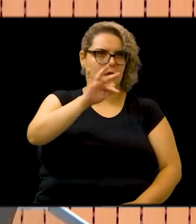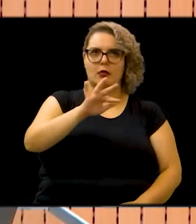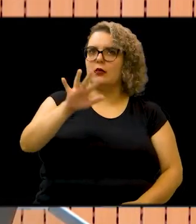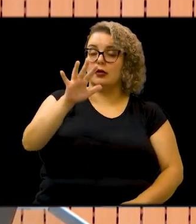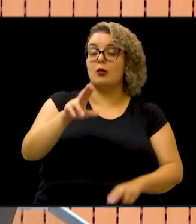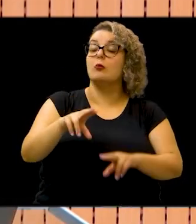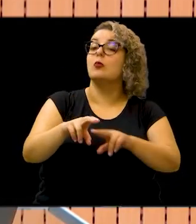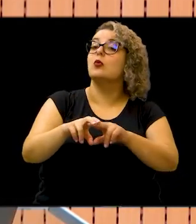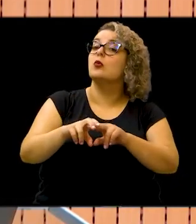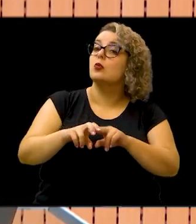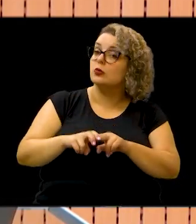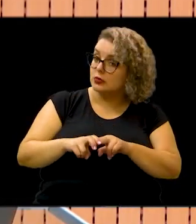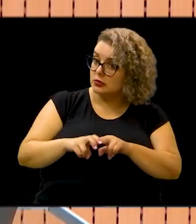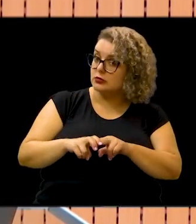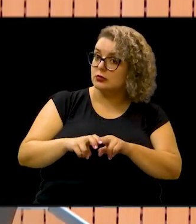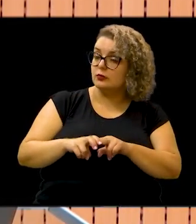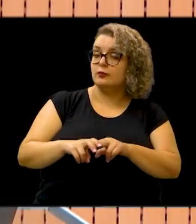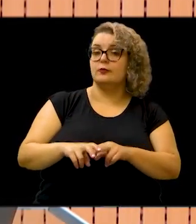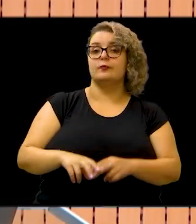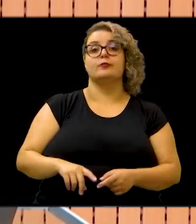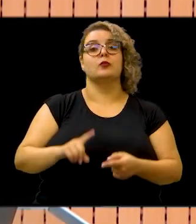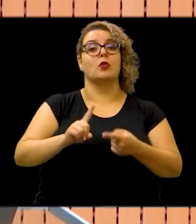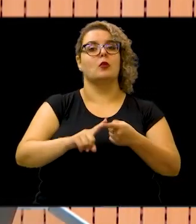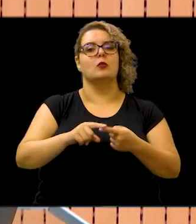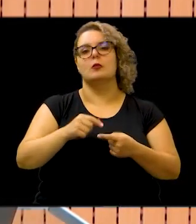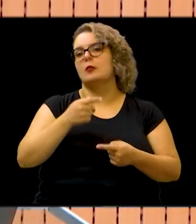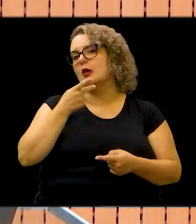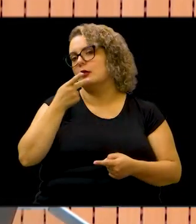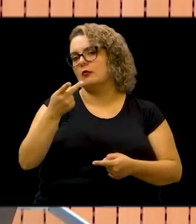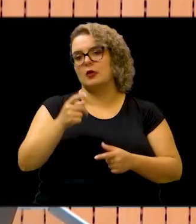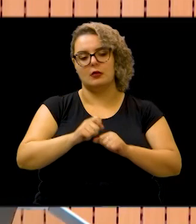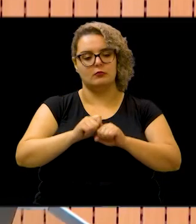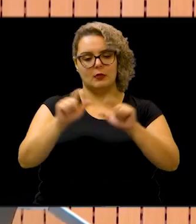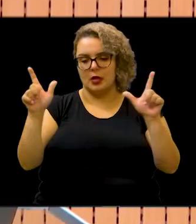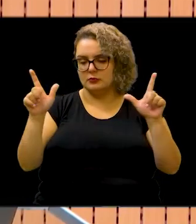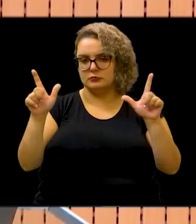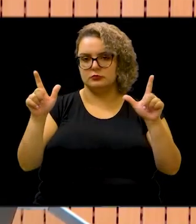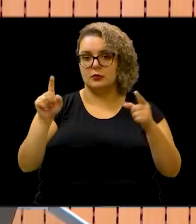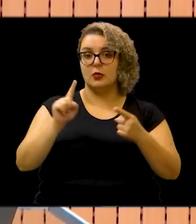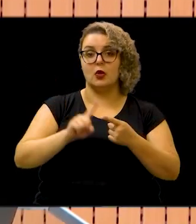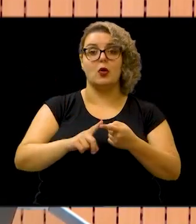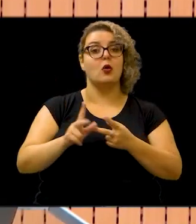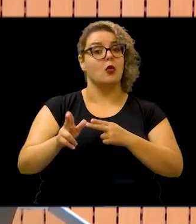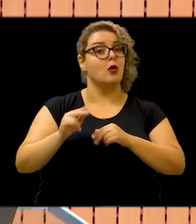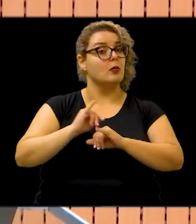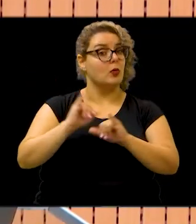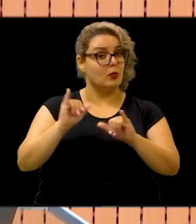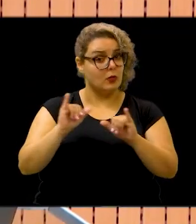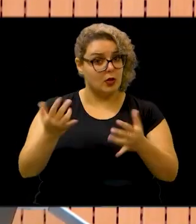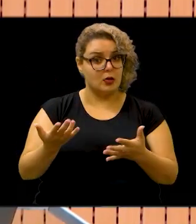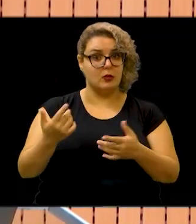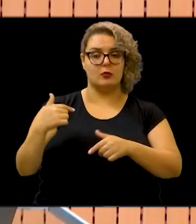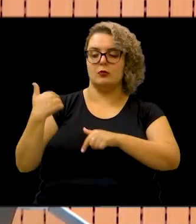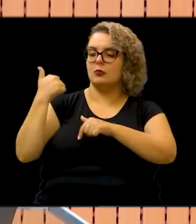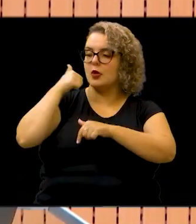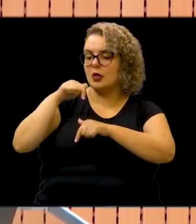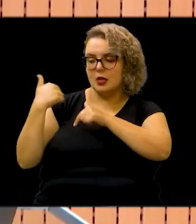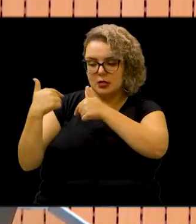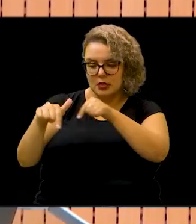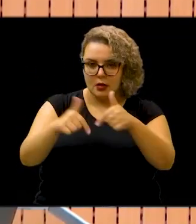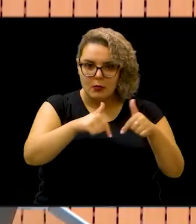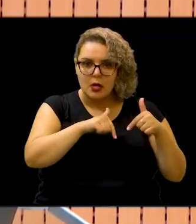entes da federação. Por isso, um primeiro destaque: se de fato, como foi informado aqui